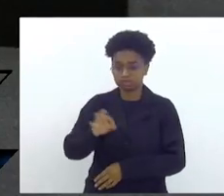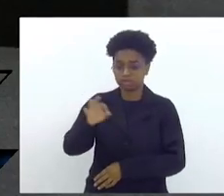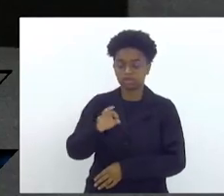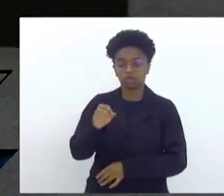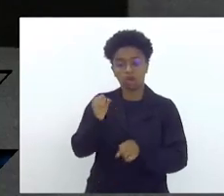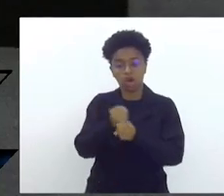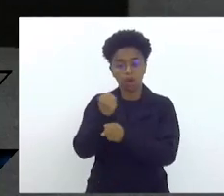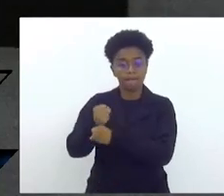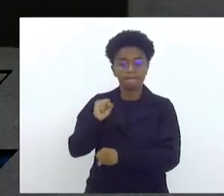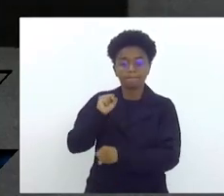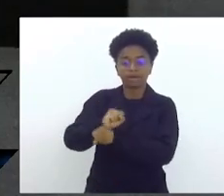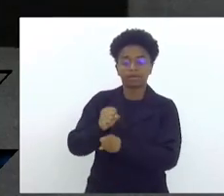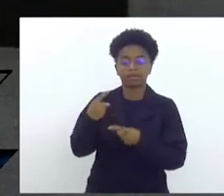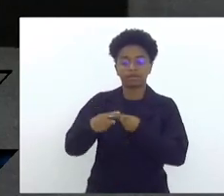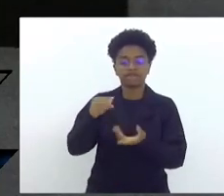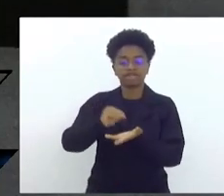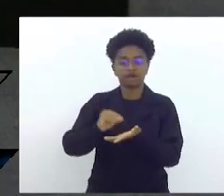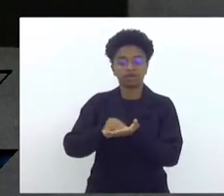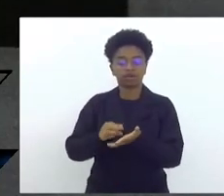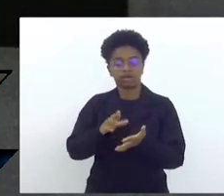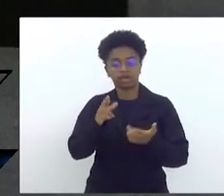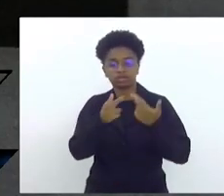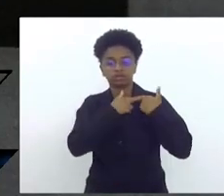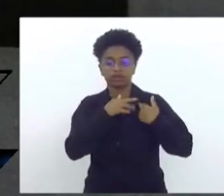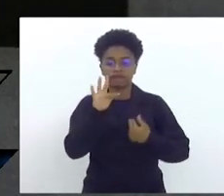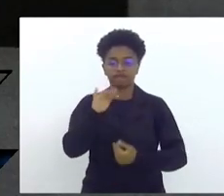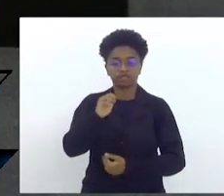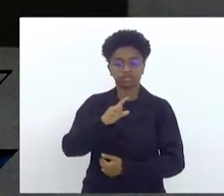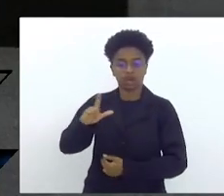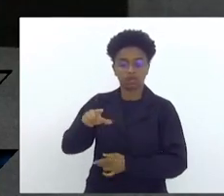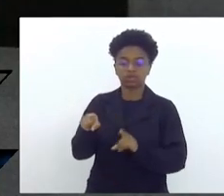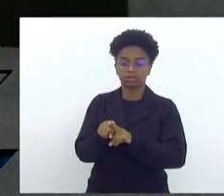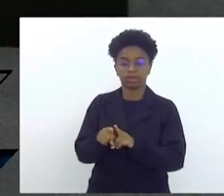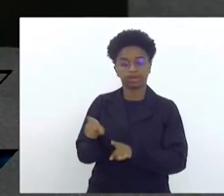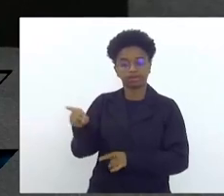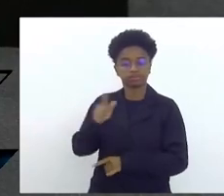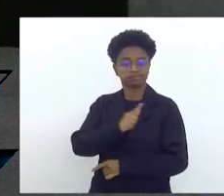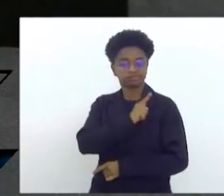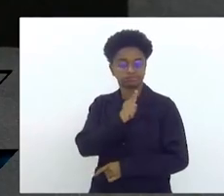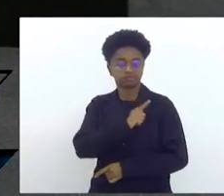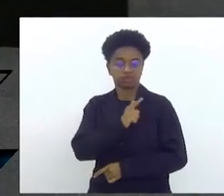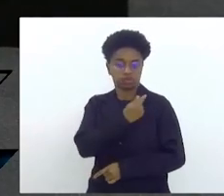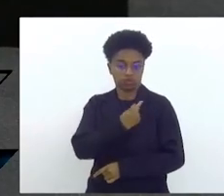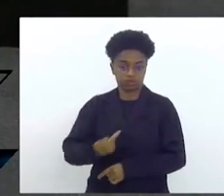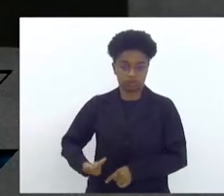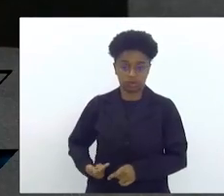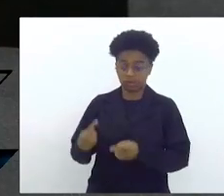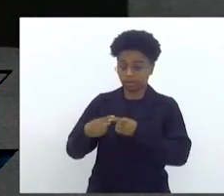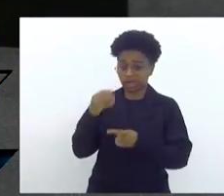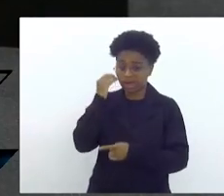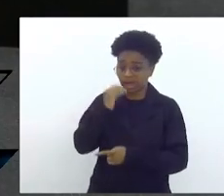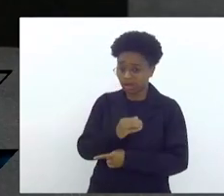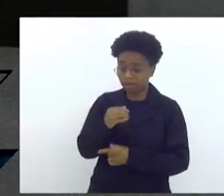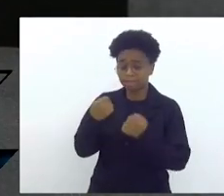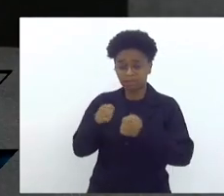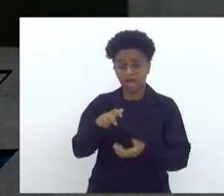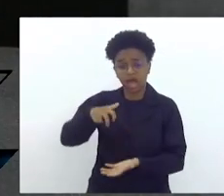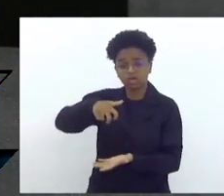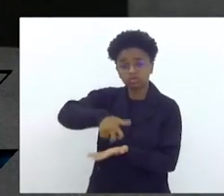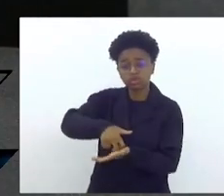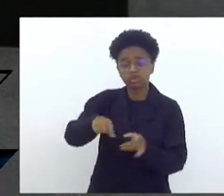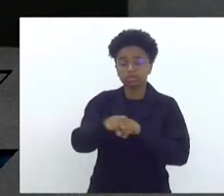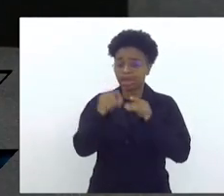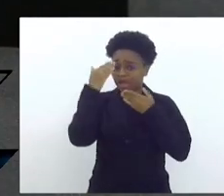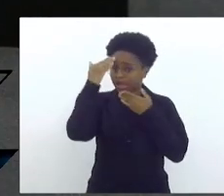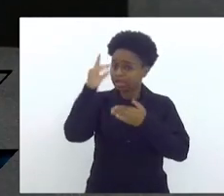pela irresponsabilidade fiscal e de gestão do Governador Governador Cláudio Castro devia ajoelhar e